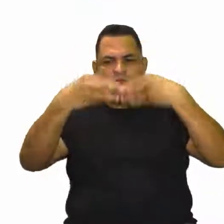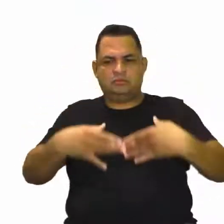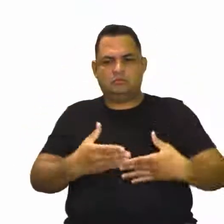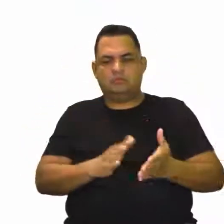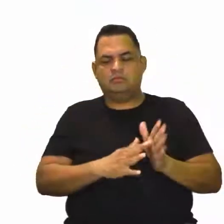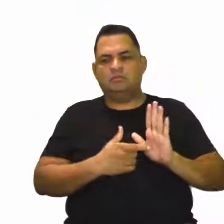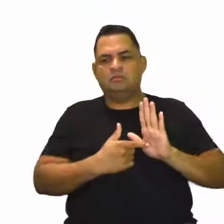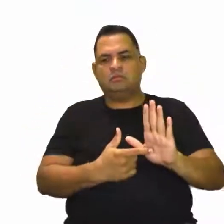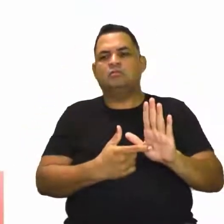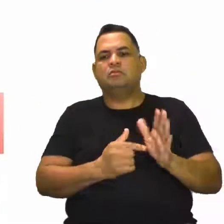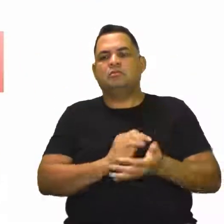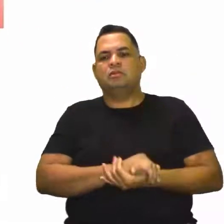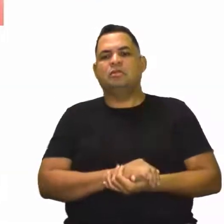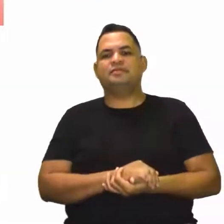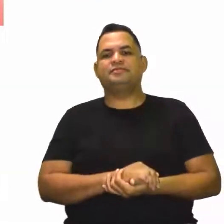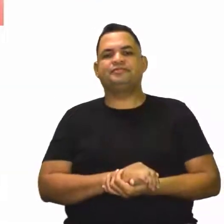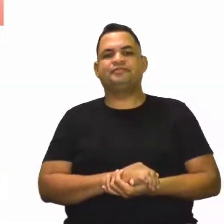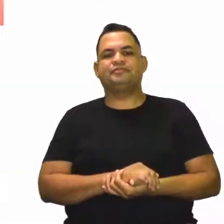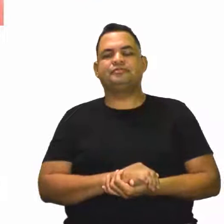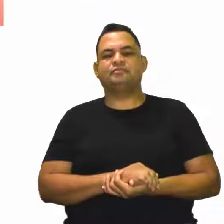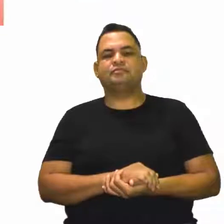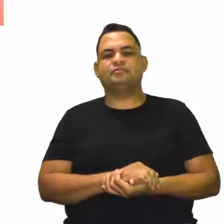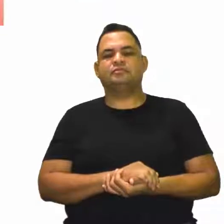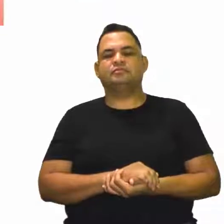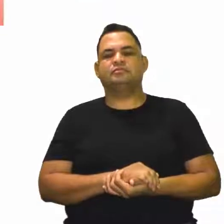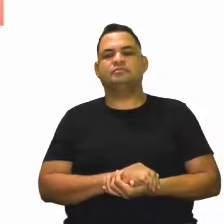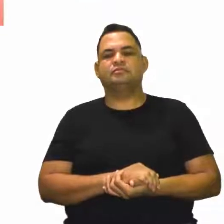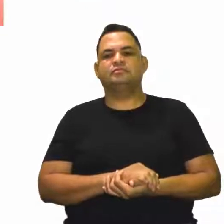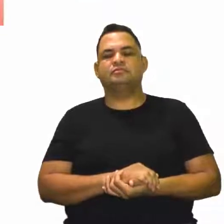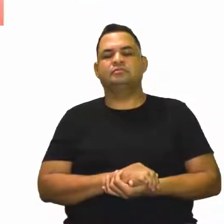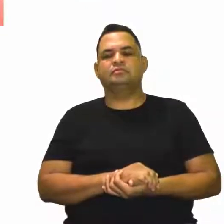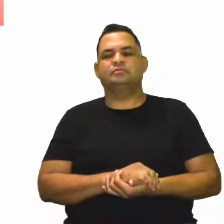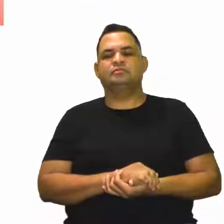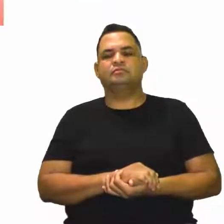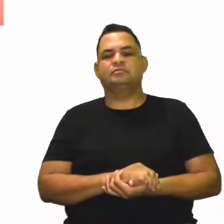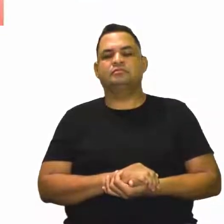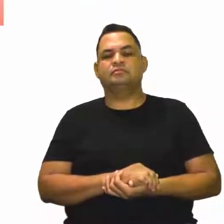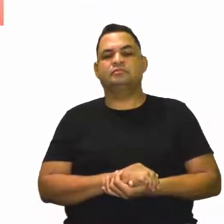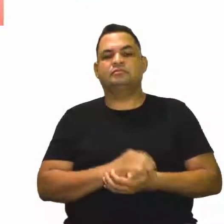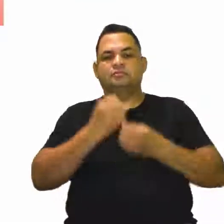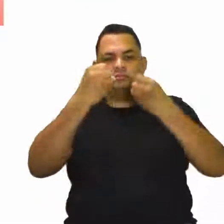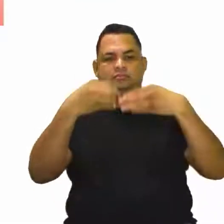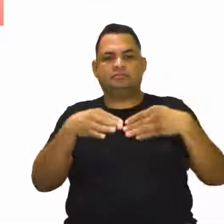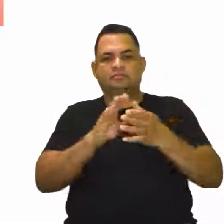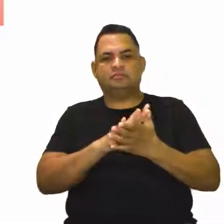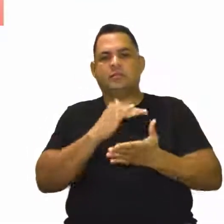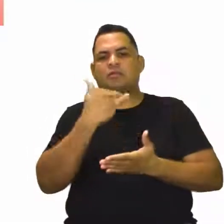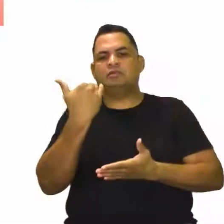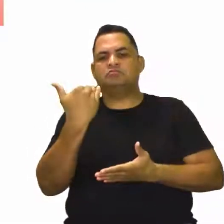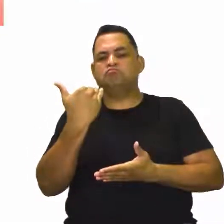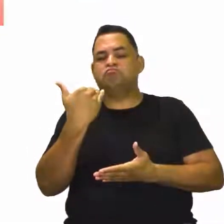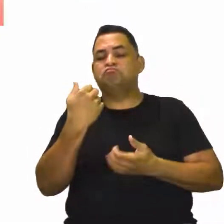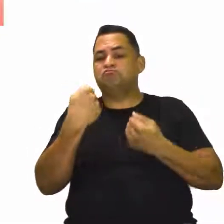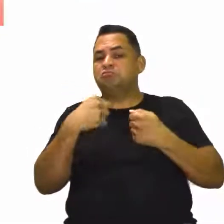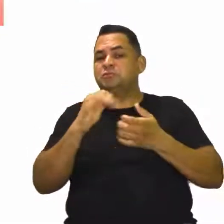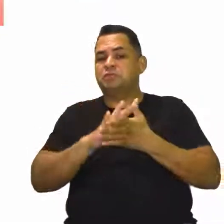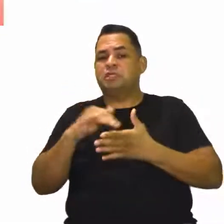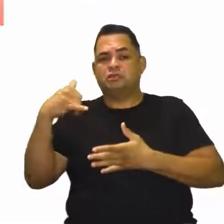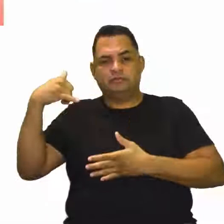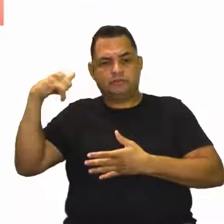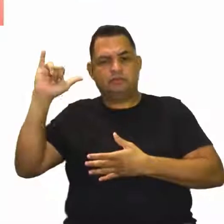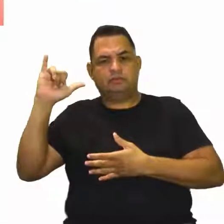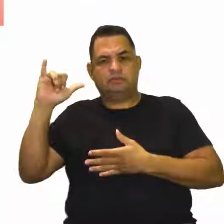aqui. Mas a gente frisa que essas mortes, elas poderiam ser evitadas,